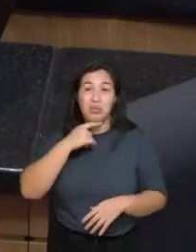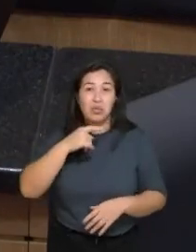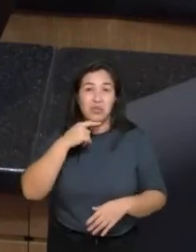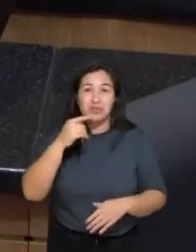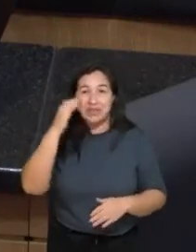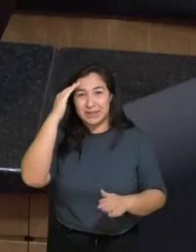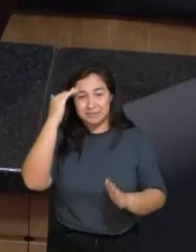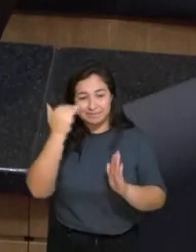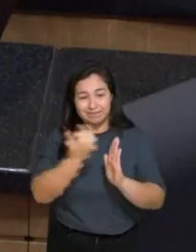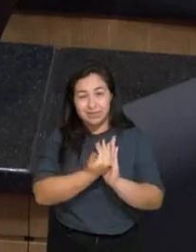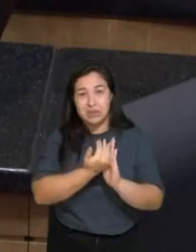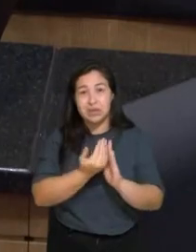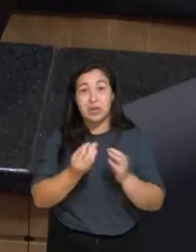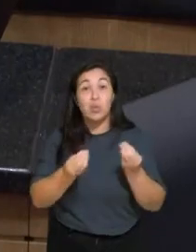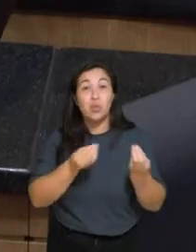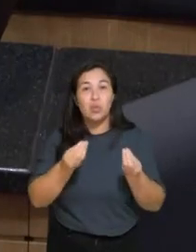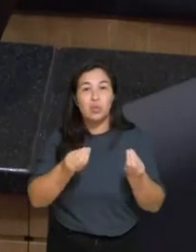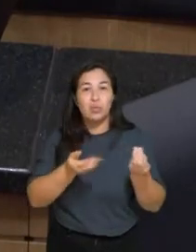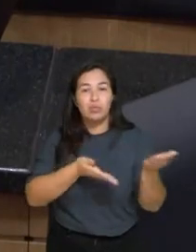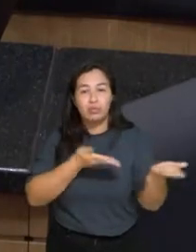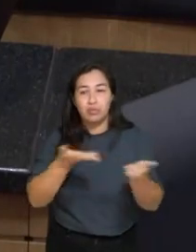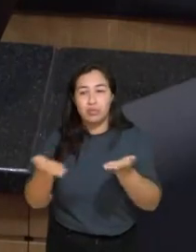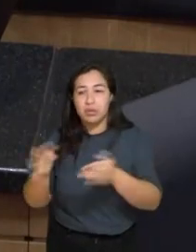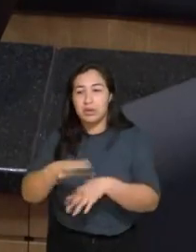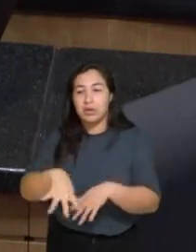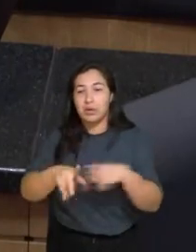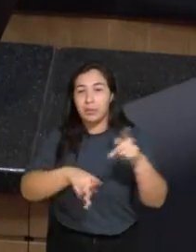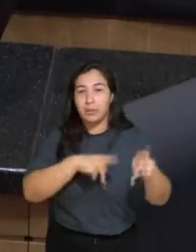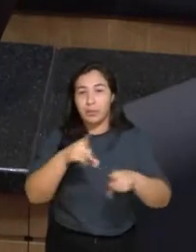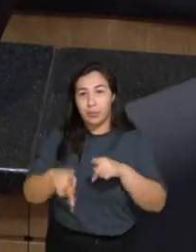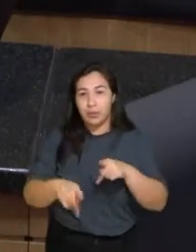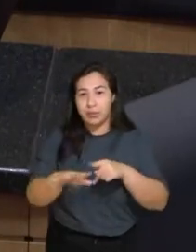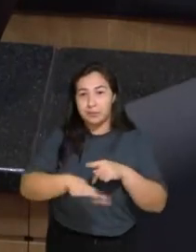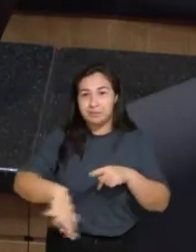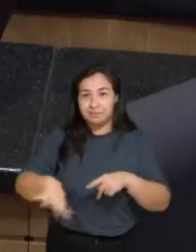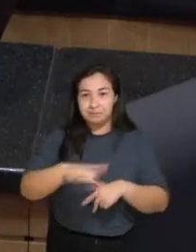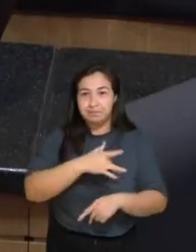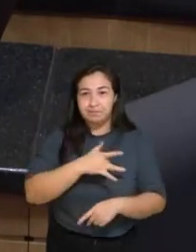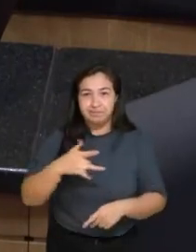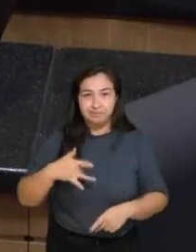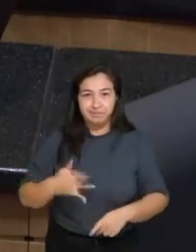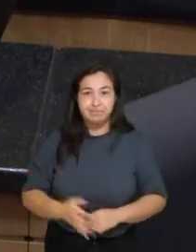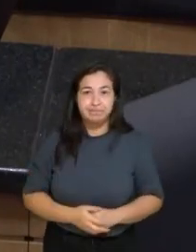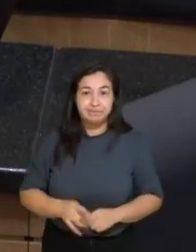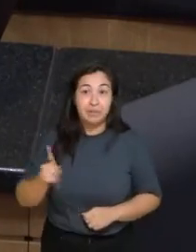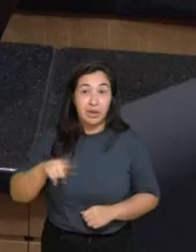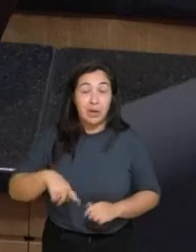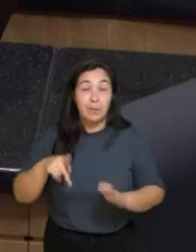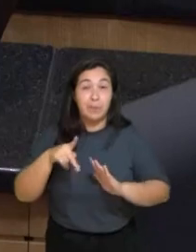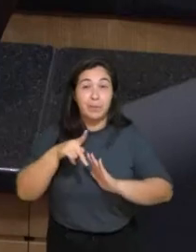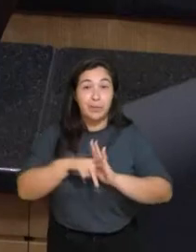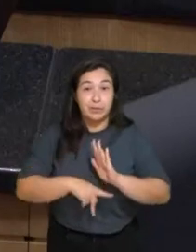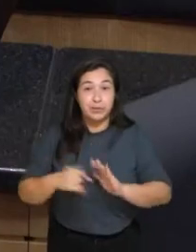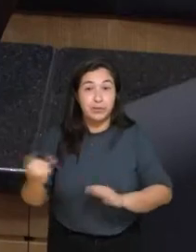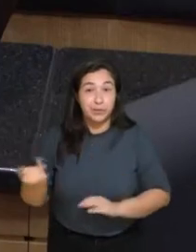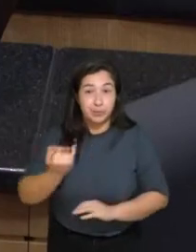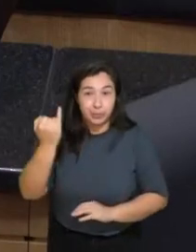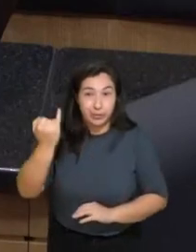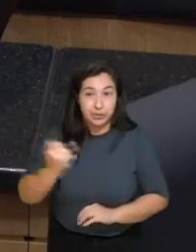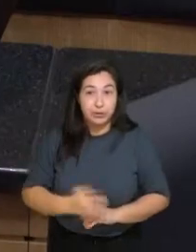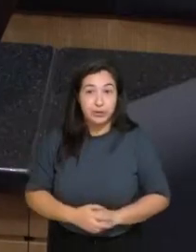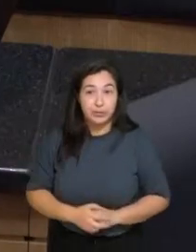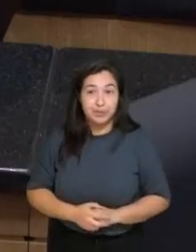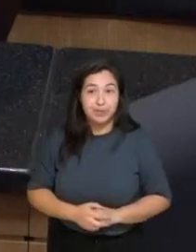a de atender a população catarinense na área da saúde. Então, é um projeto importante, que